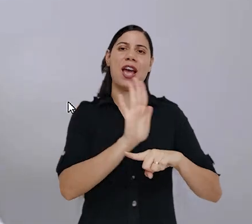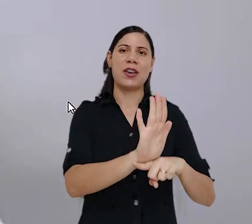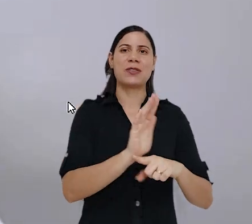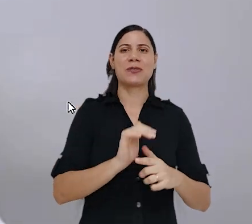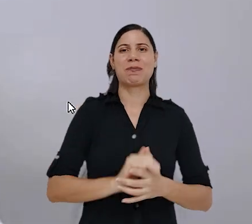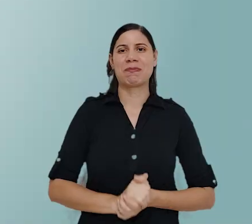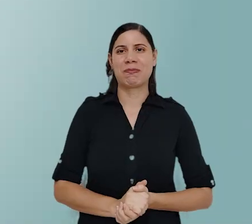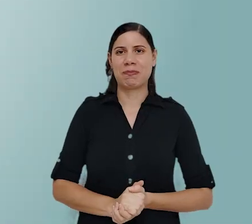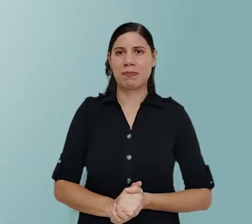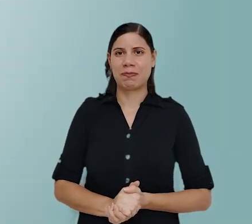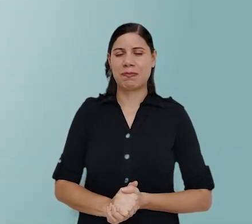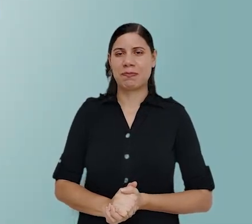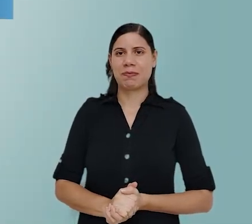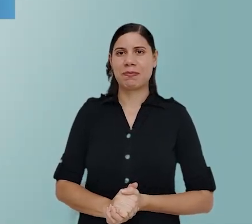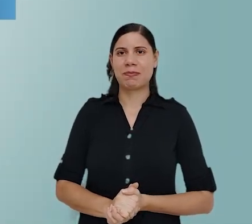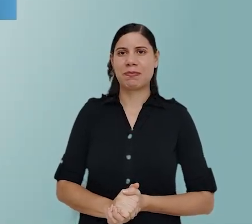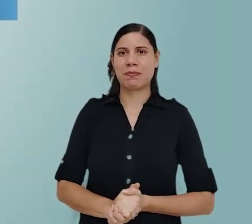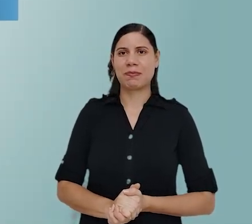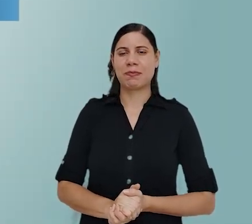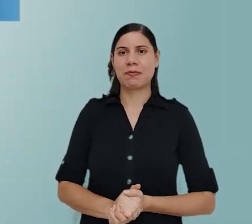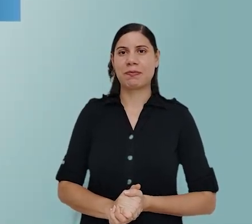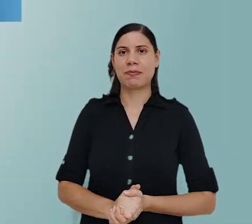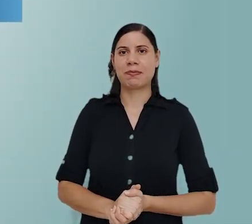os direitos.